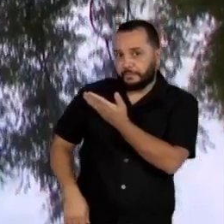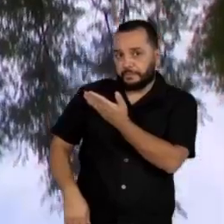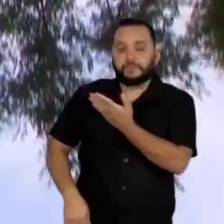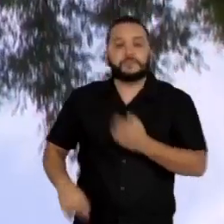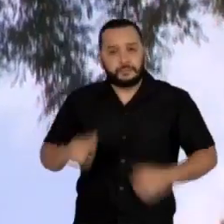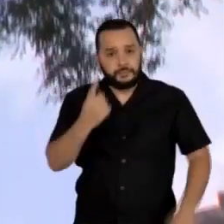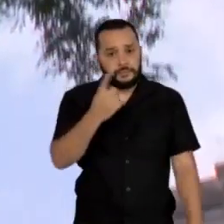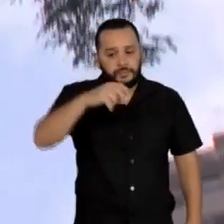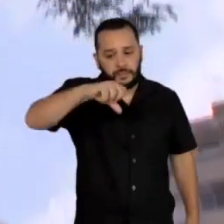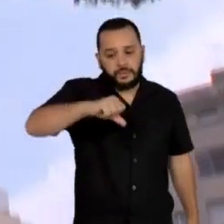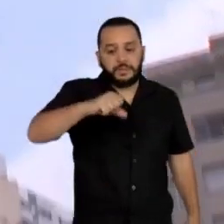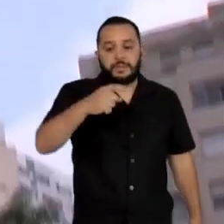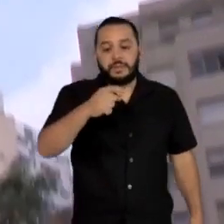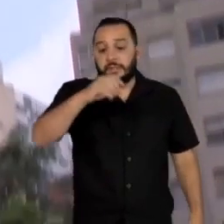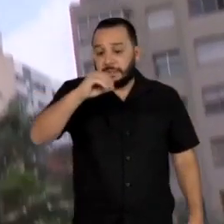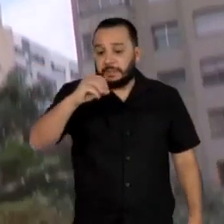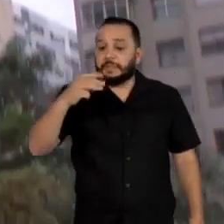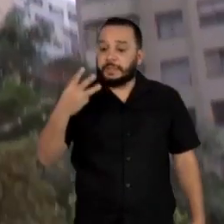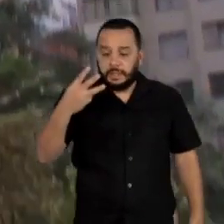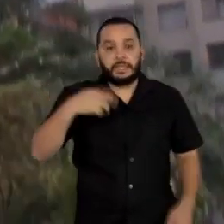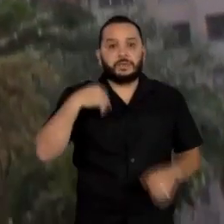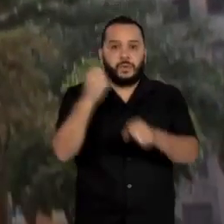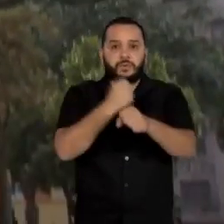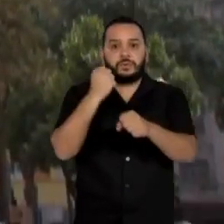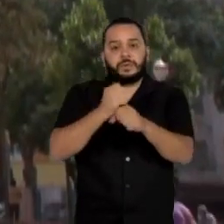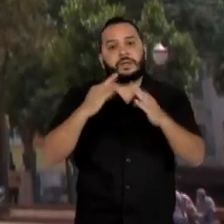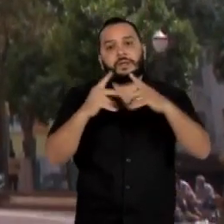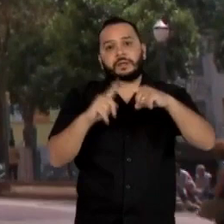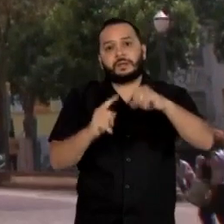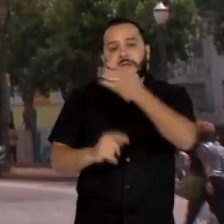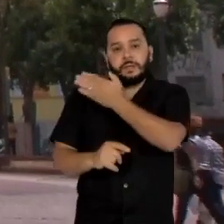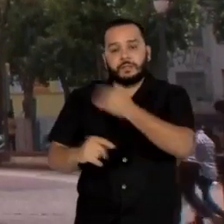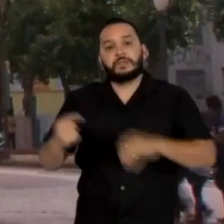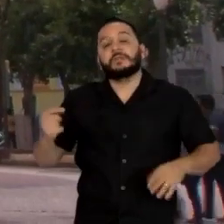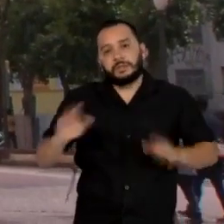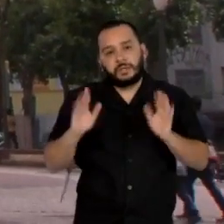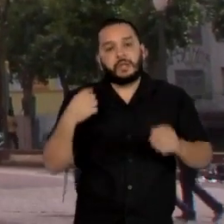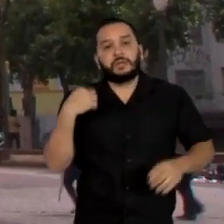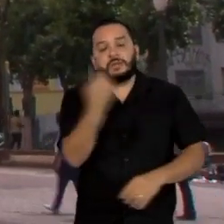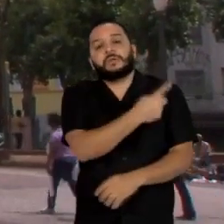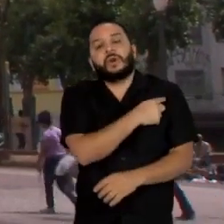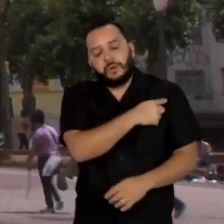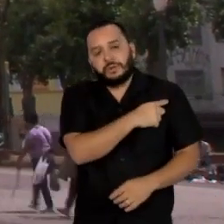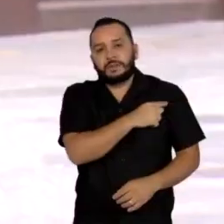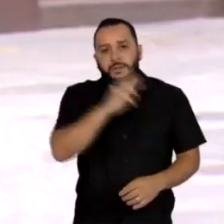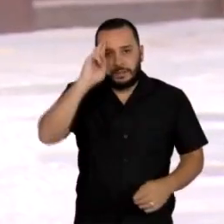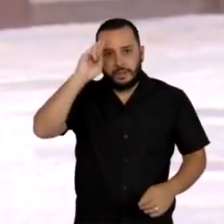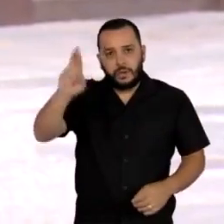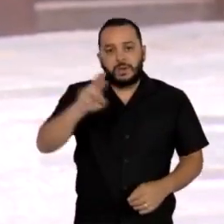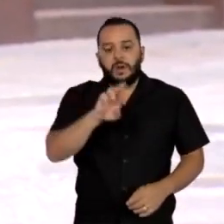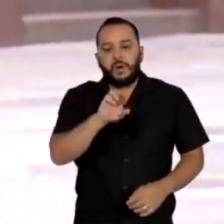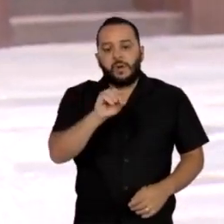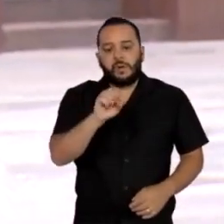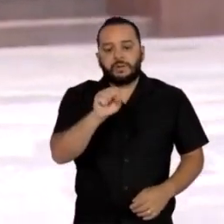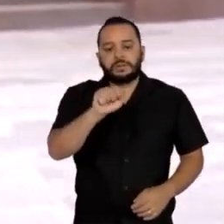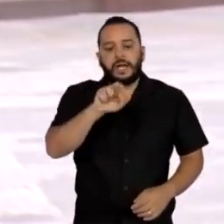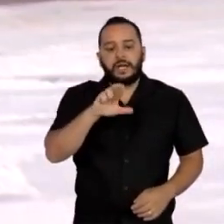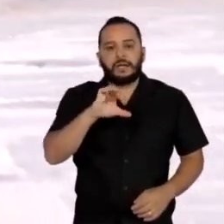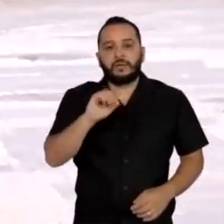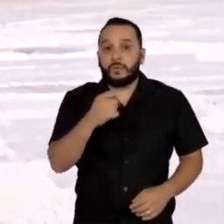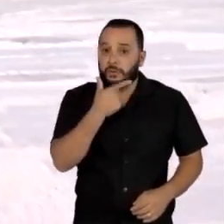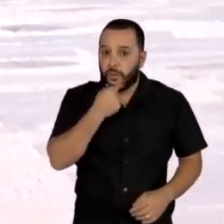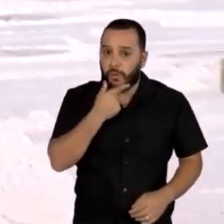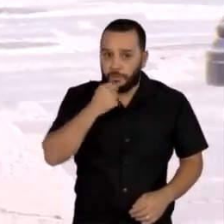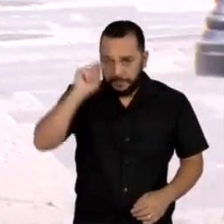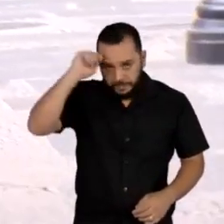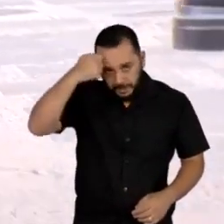em 1903 foi construída a Igreja de Nossa Senhora do Rosário dos Homens Pretos. Mas a primeira igreja